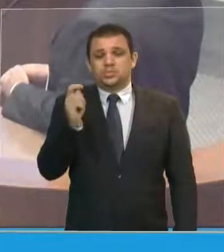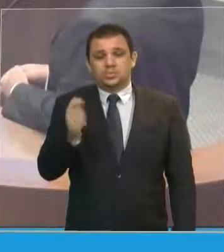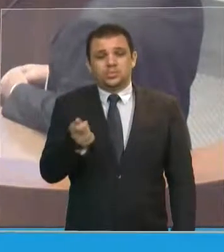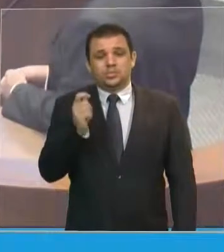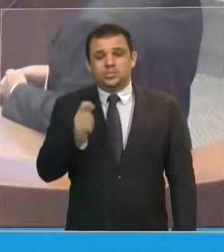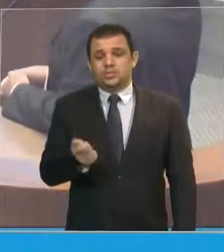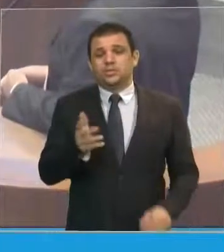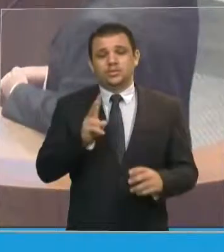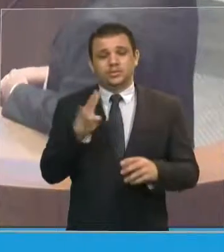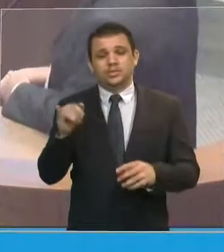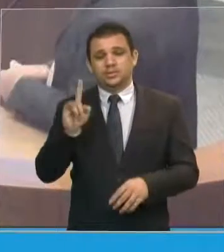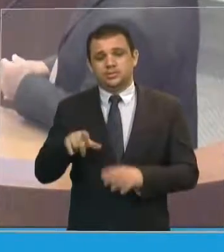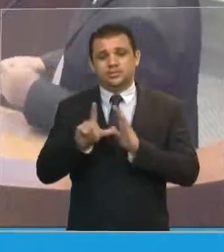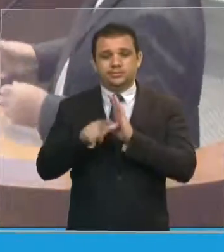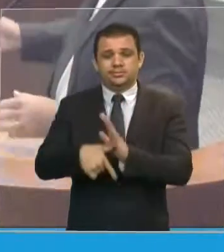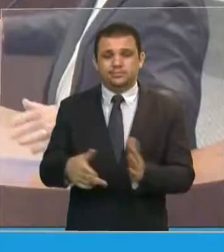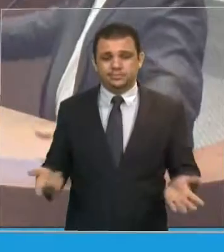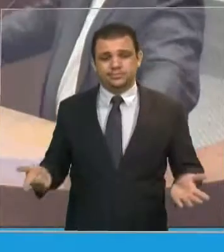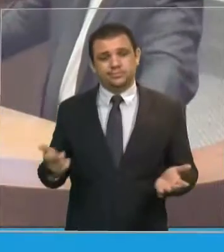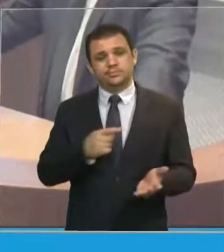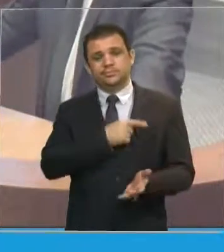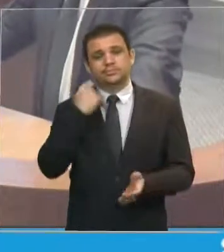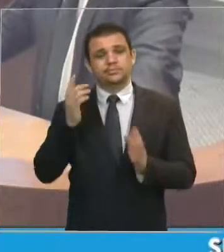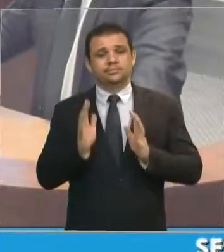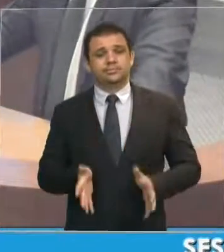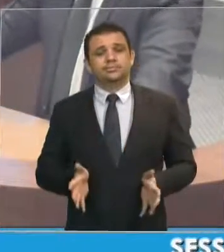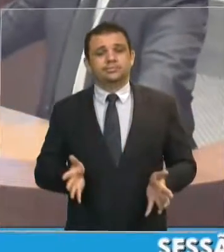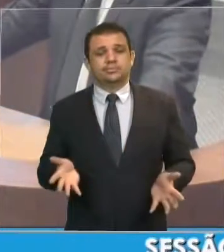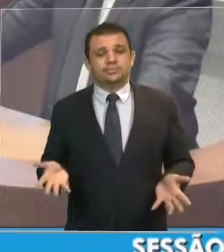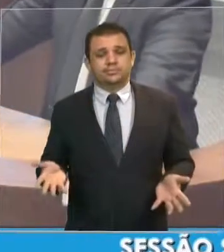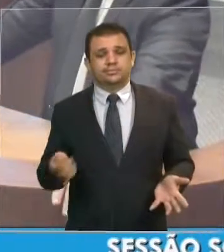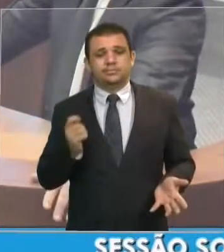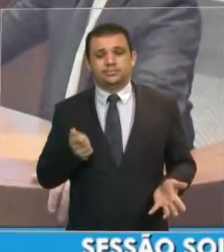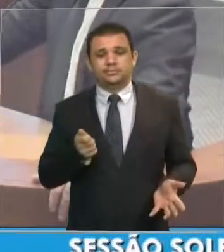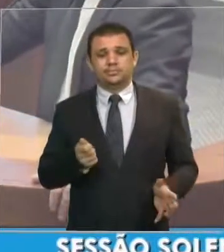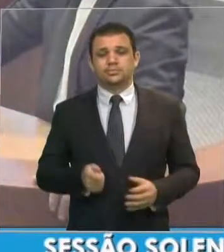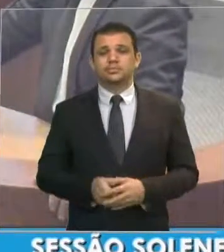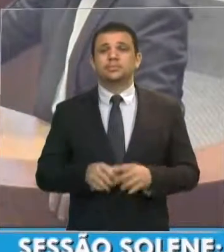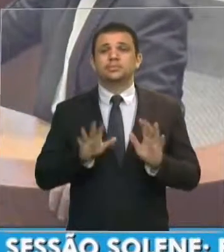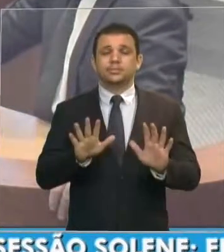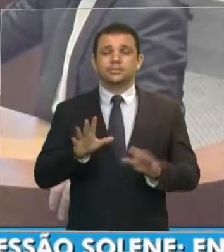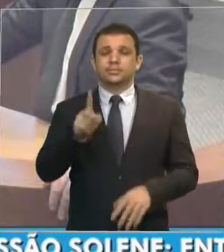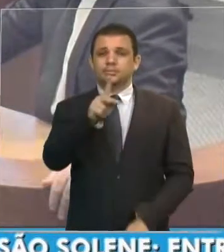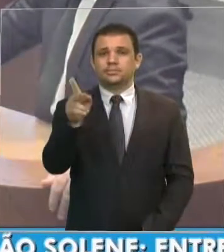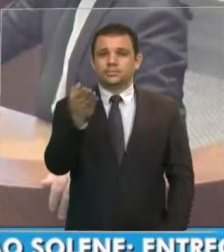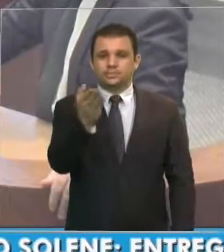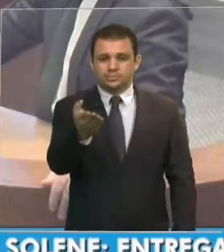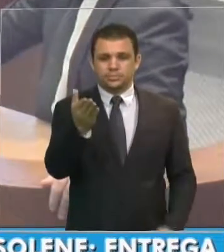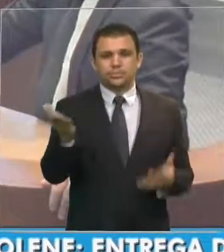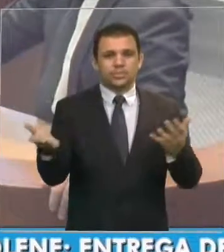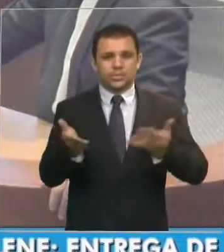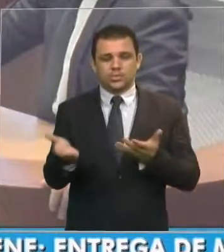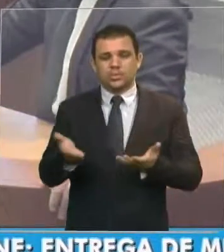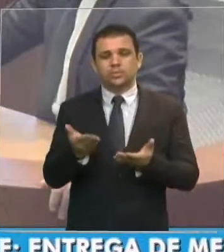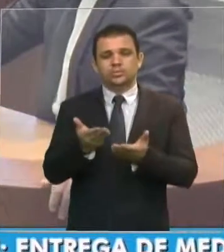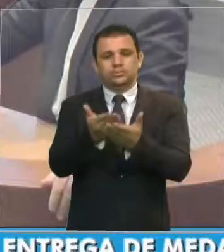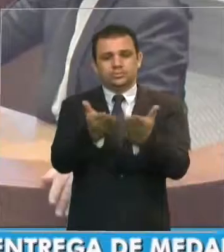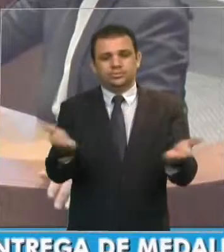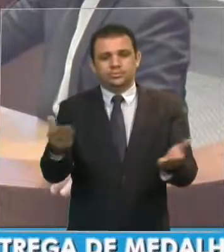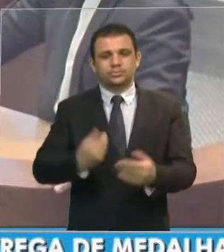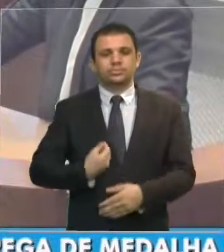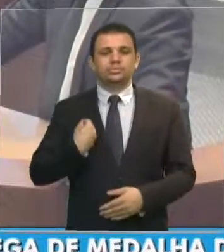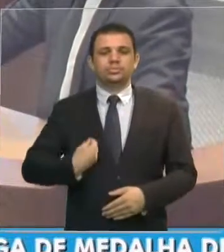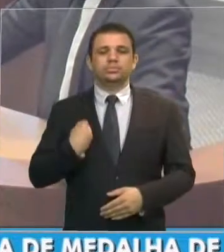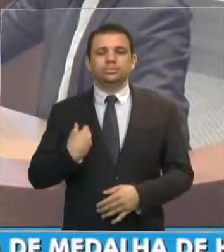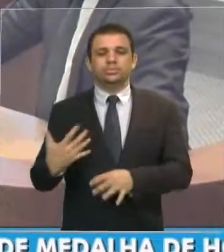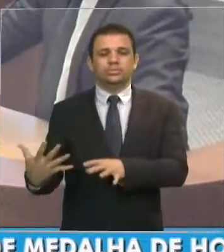quase. Mas aí o nosso professor Figueiredo recebe em vida esta homenagem dos